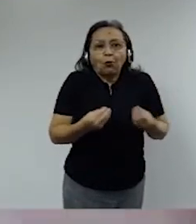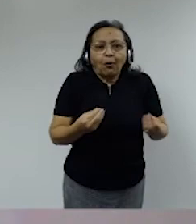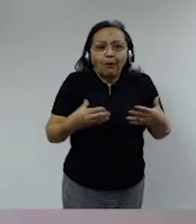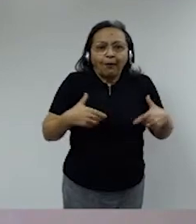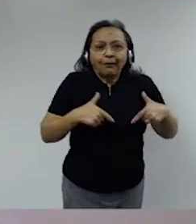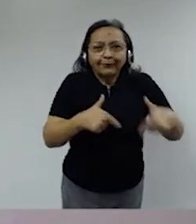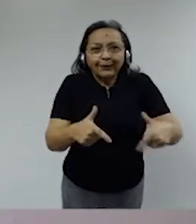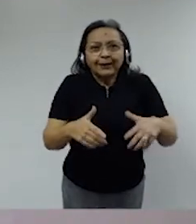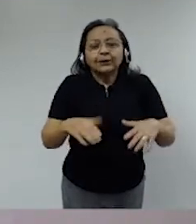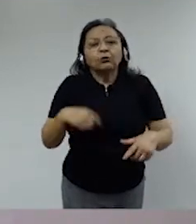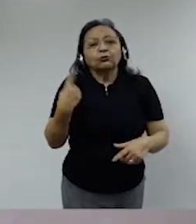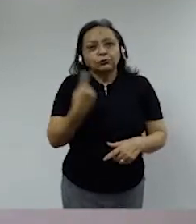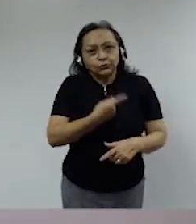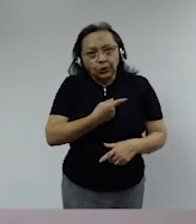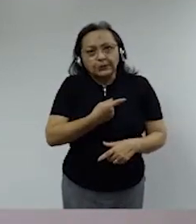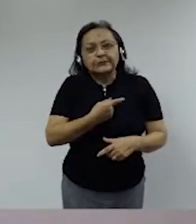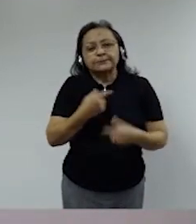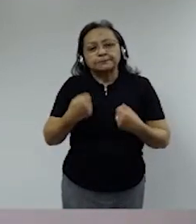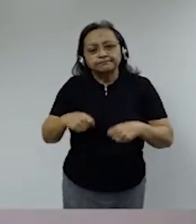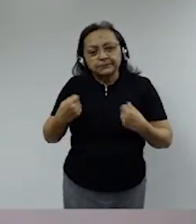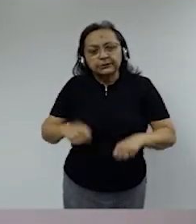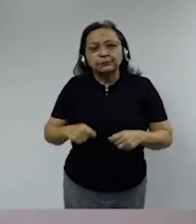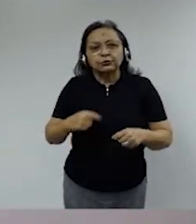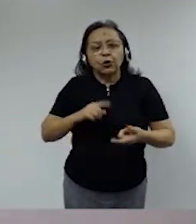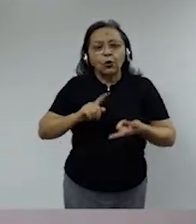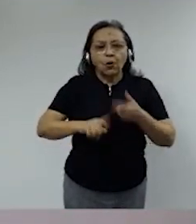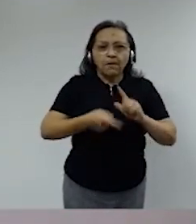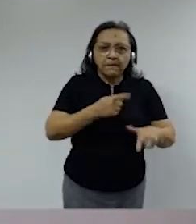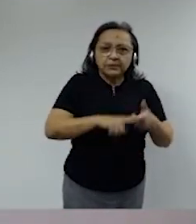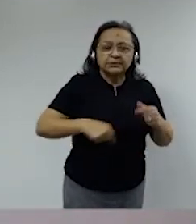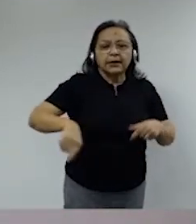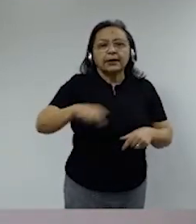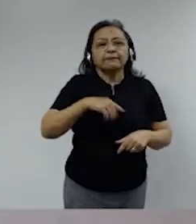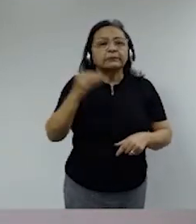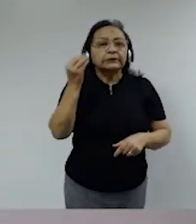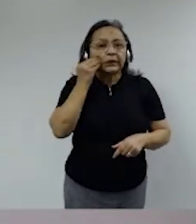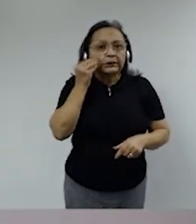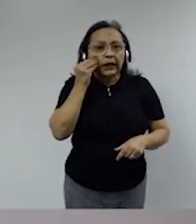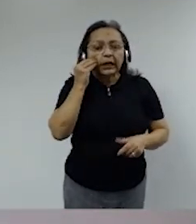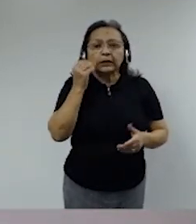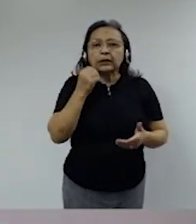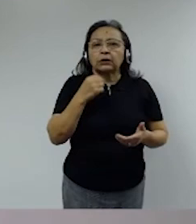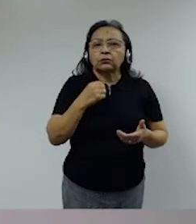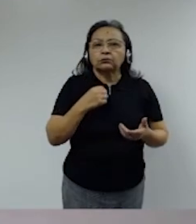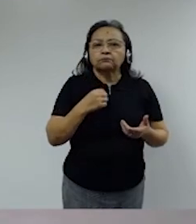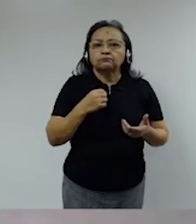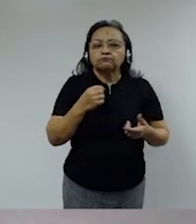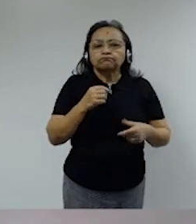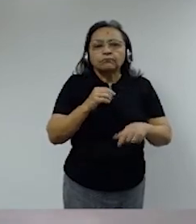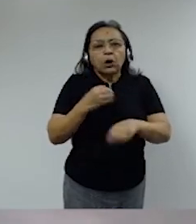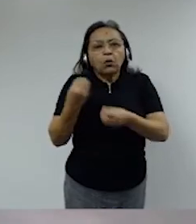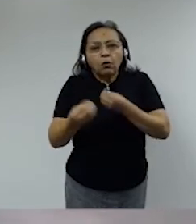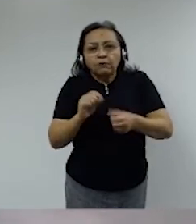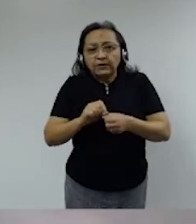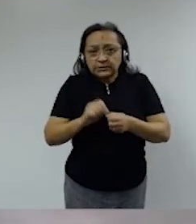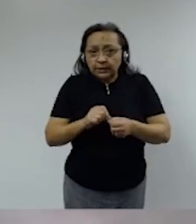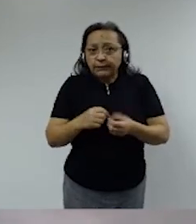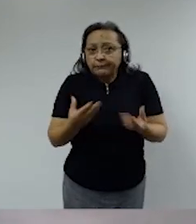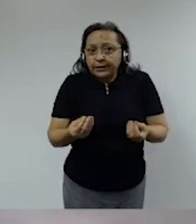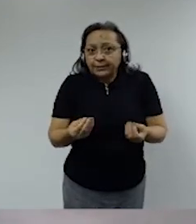necessário que nós compatibilizemos esses 2 vetores, né? Tentemos, com protocolos sanitários, voltar a ter